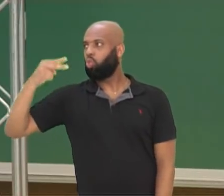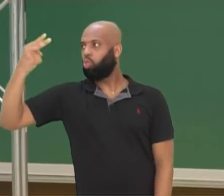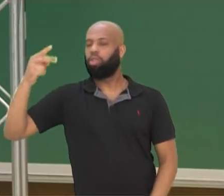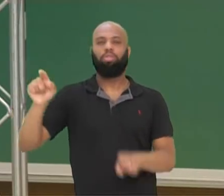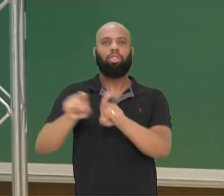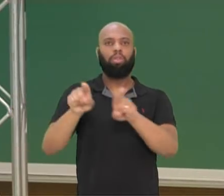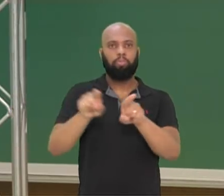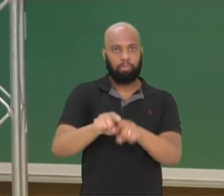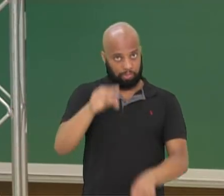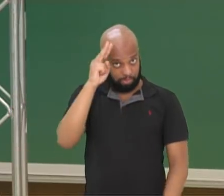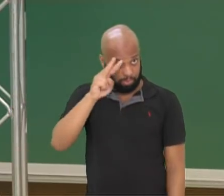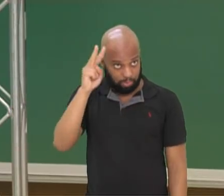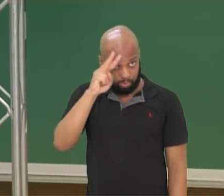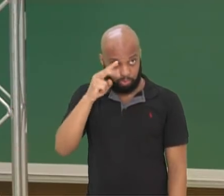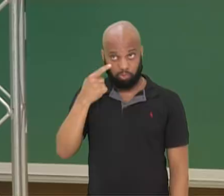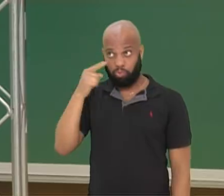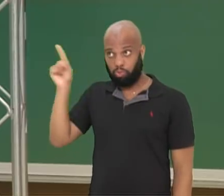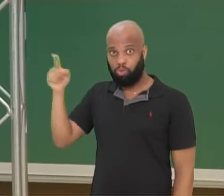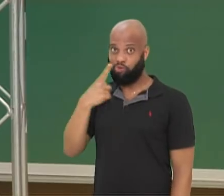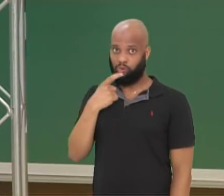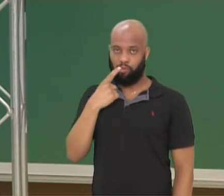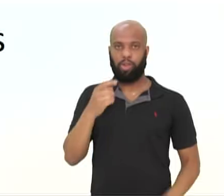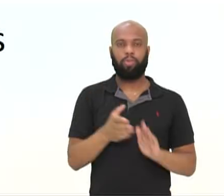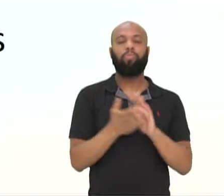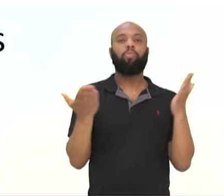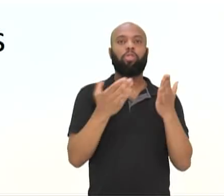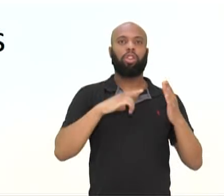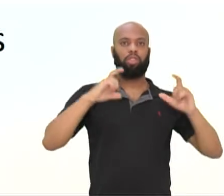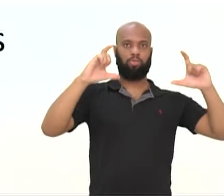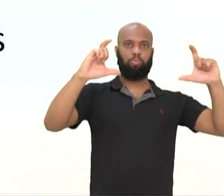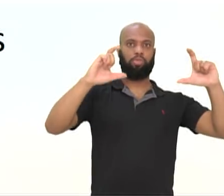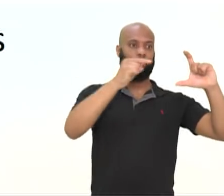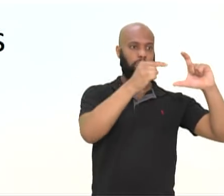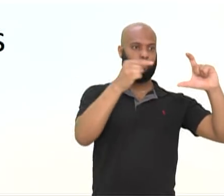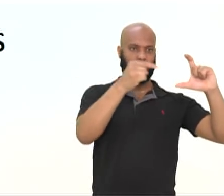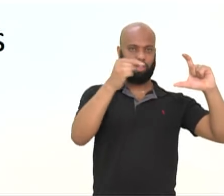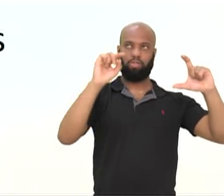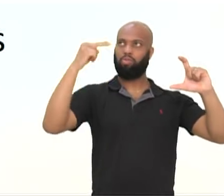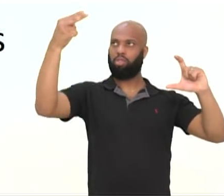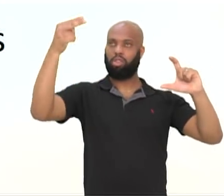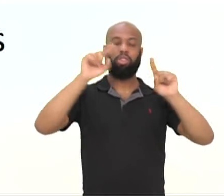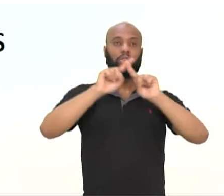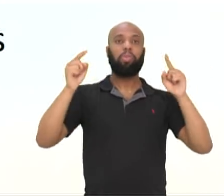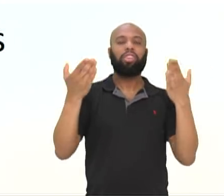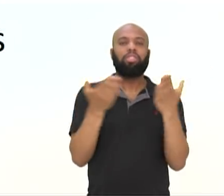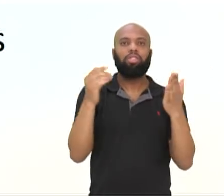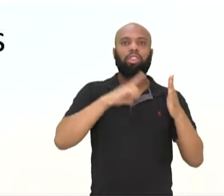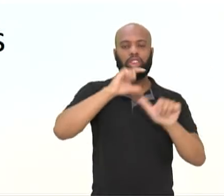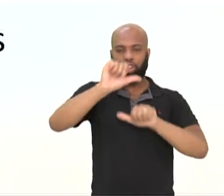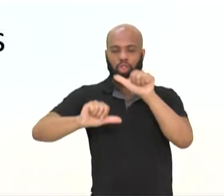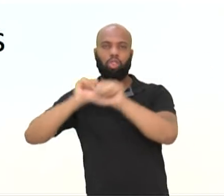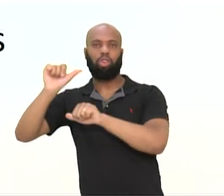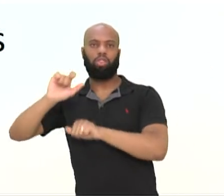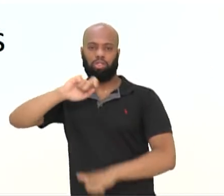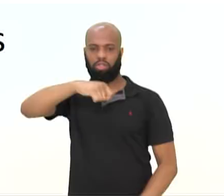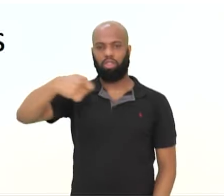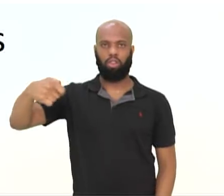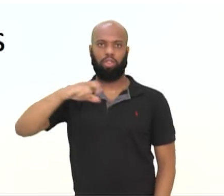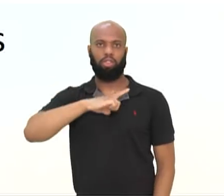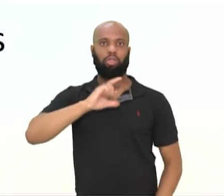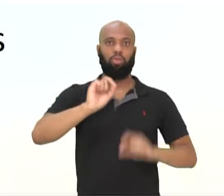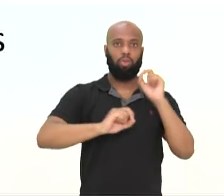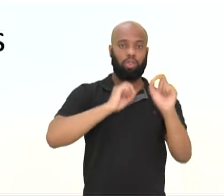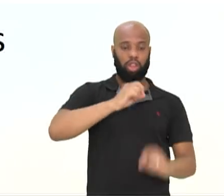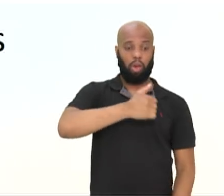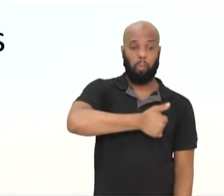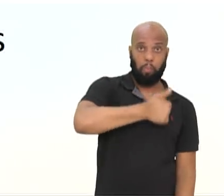termo. Beleza? Quadrado da diferença. É a mesma coisa, só vai trocar ali o sinal do segundo termo. Quadrado